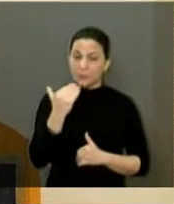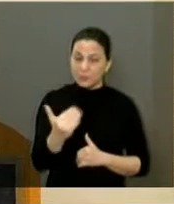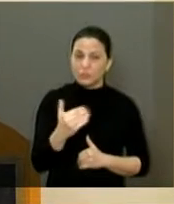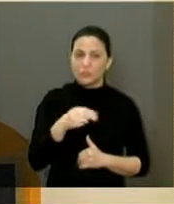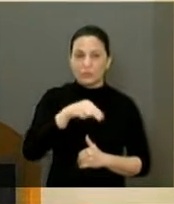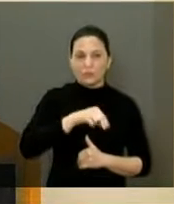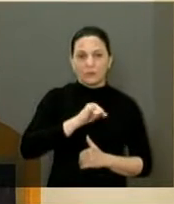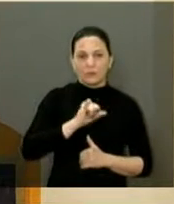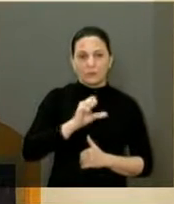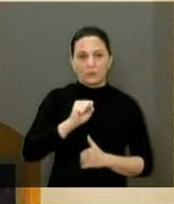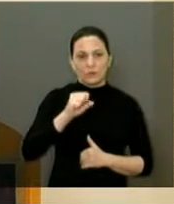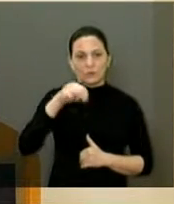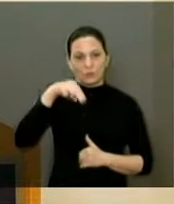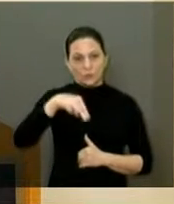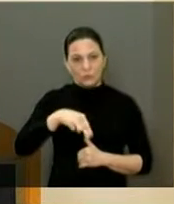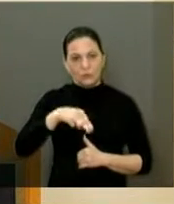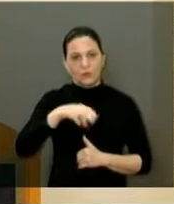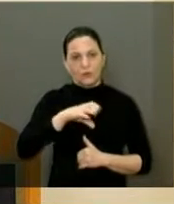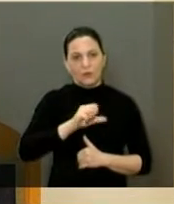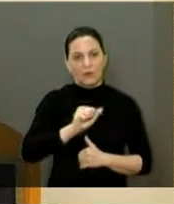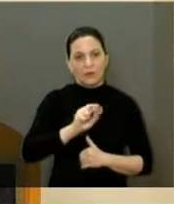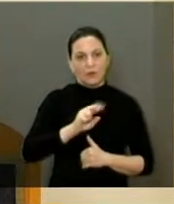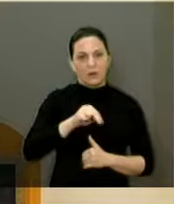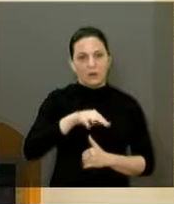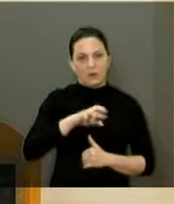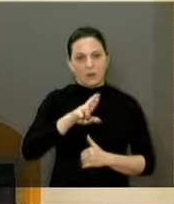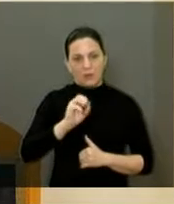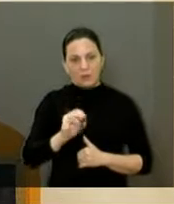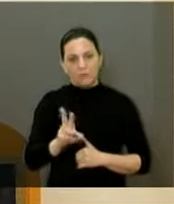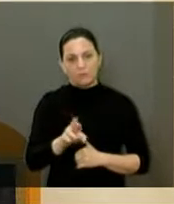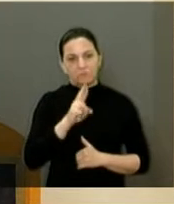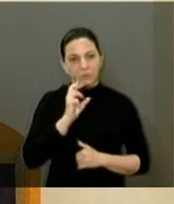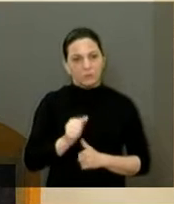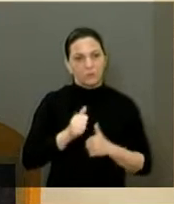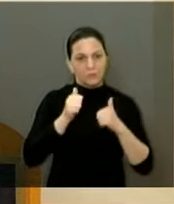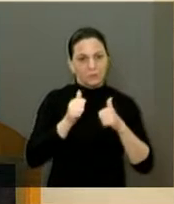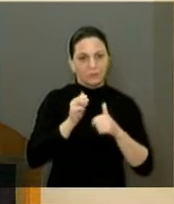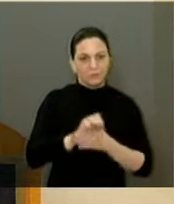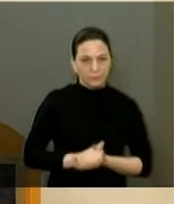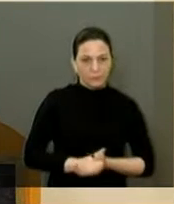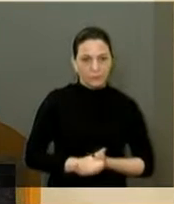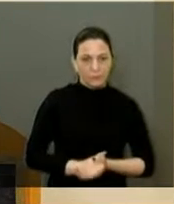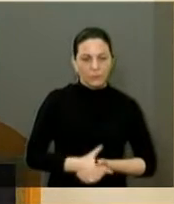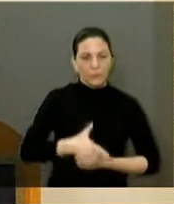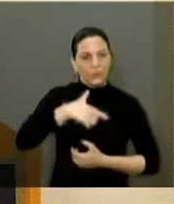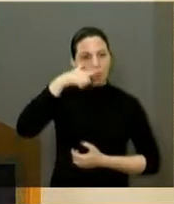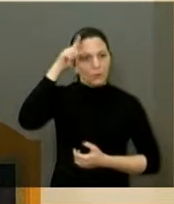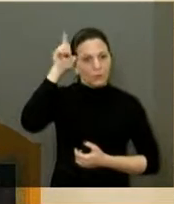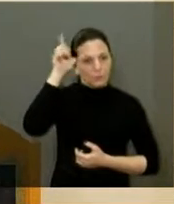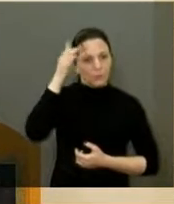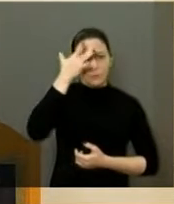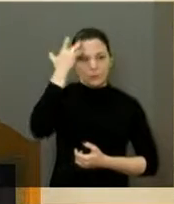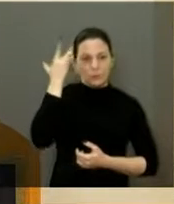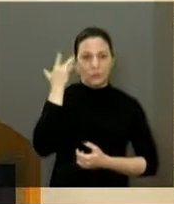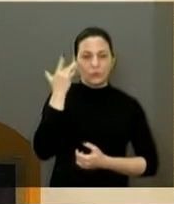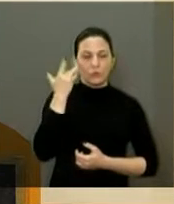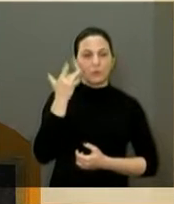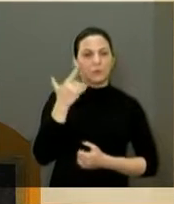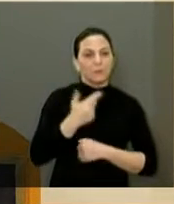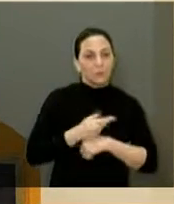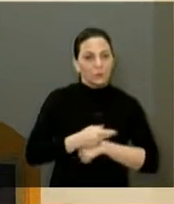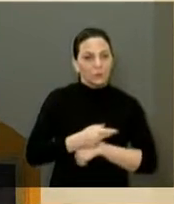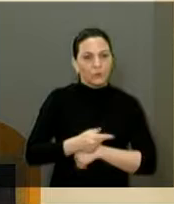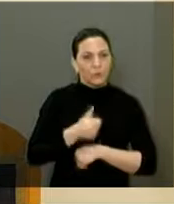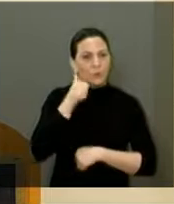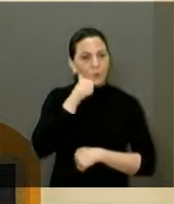caneta - atendeu foi resolvido ontem uma senhora que me procurou ontem no julgamento a família de uma senhora